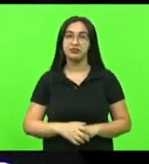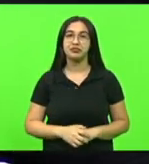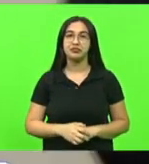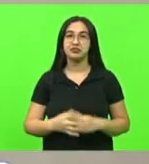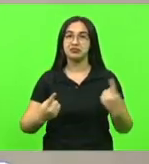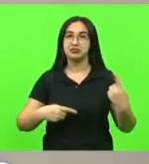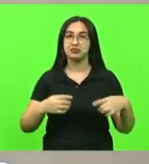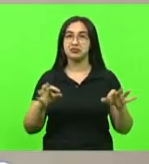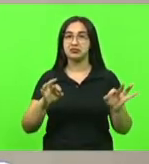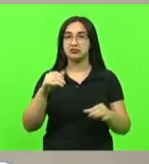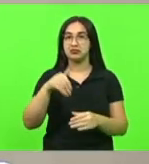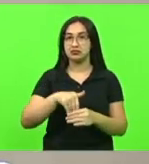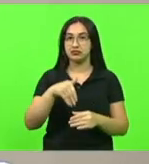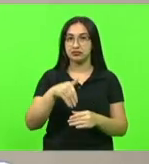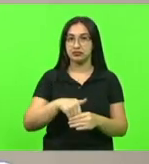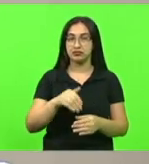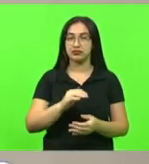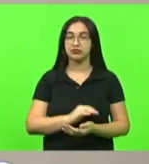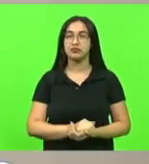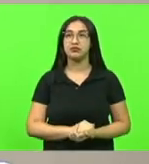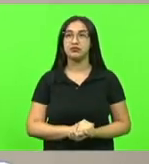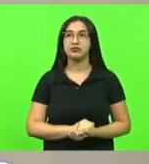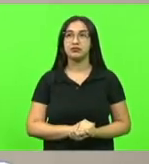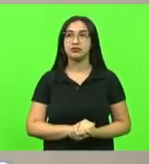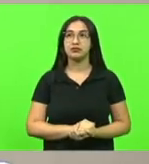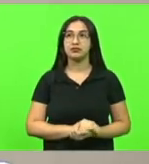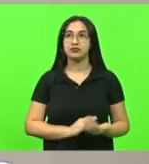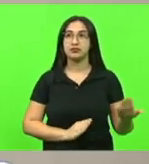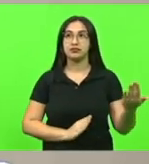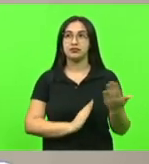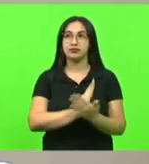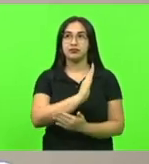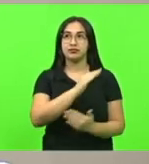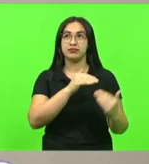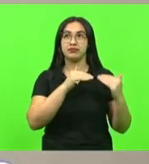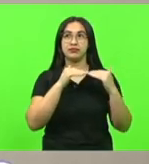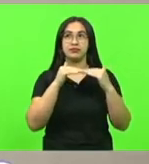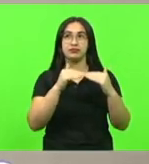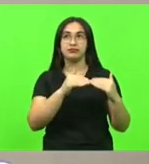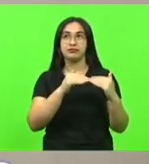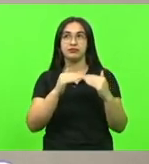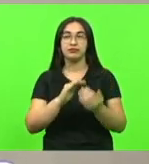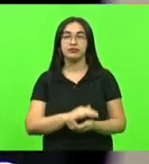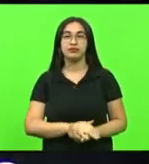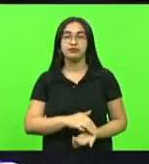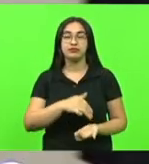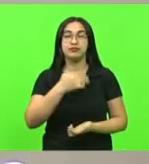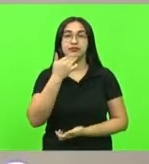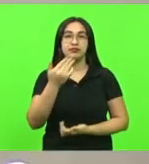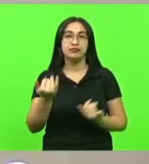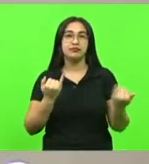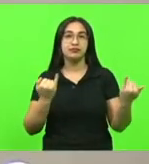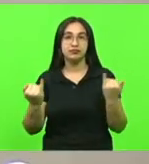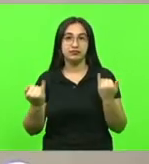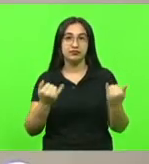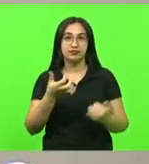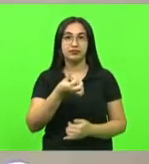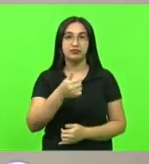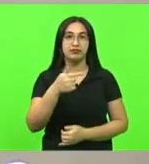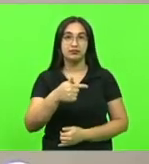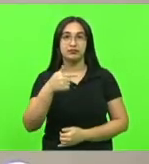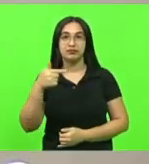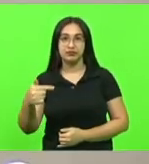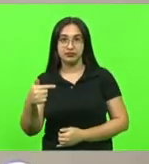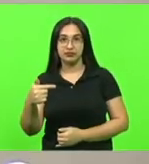discutir, em votação. Deputados que aprovam permaneçam como se encontrem. Aprovado por unanimidade. Pedido de informação 677, autor